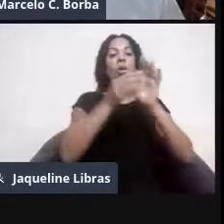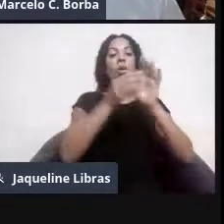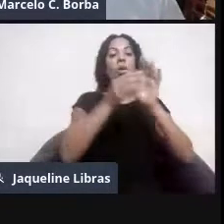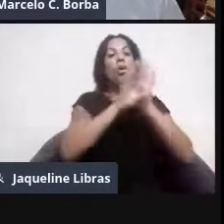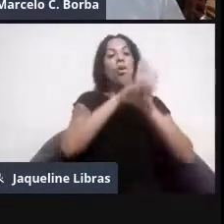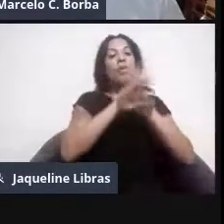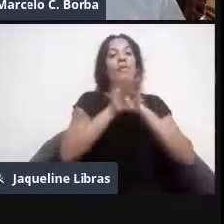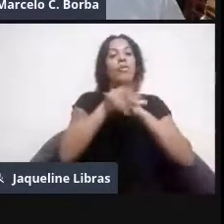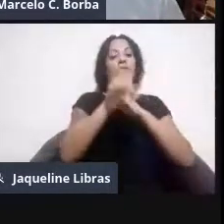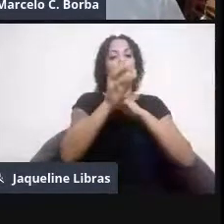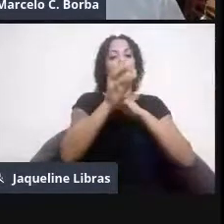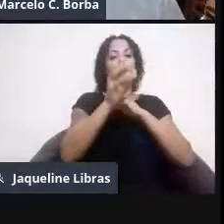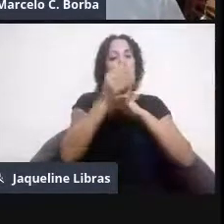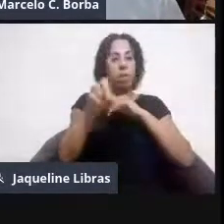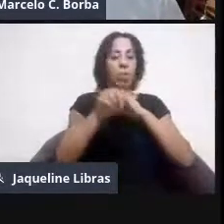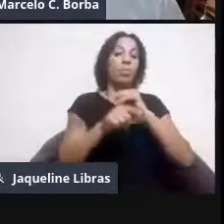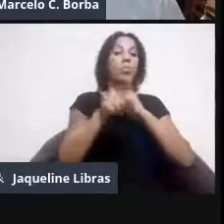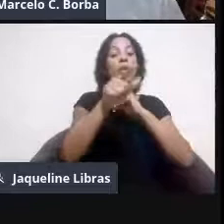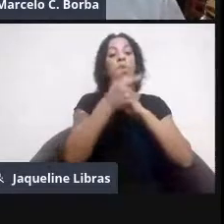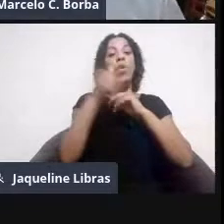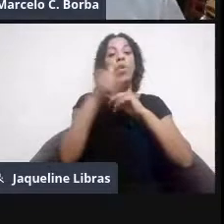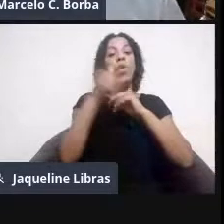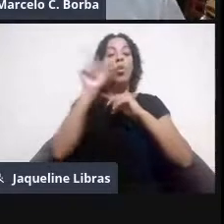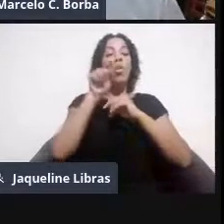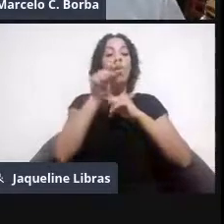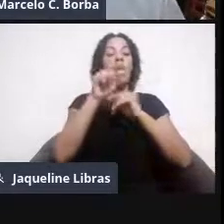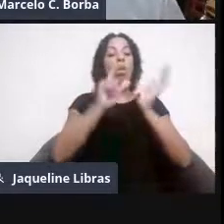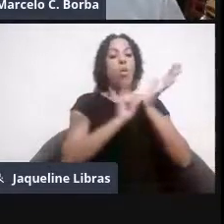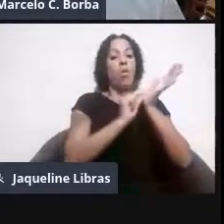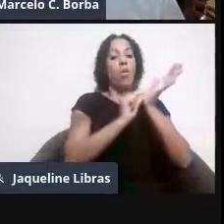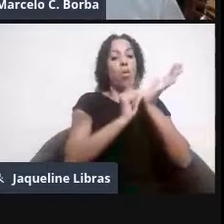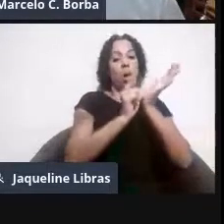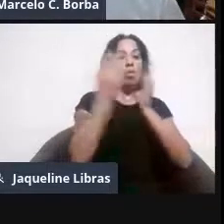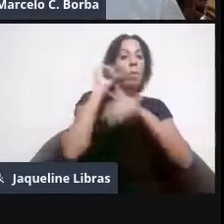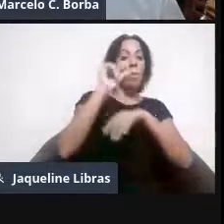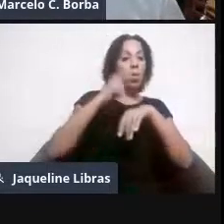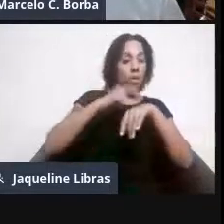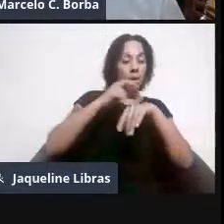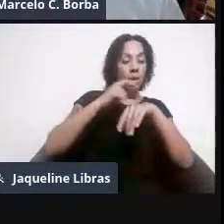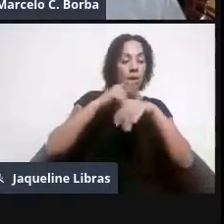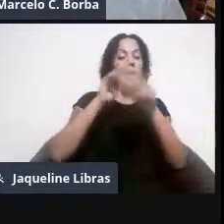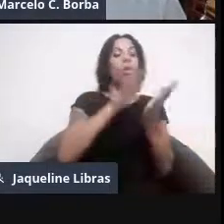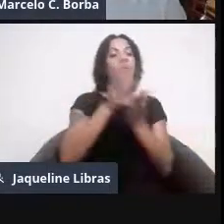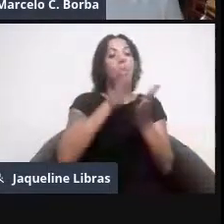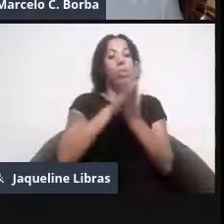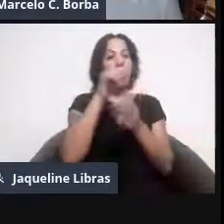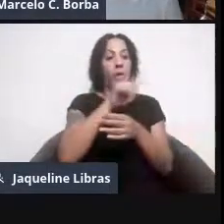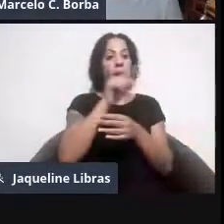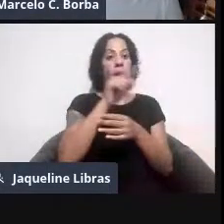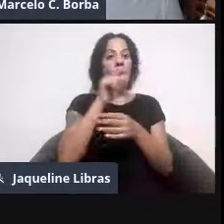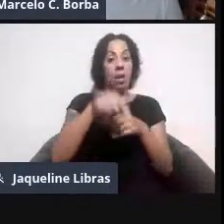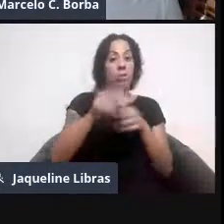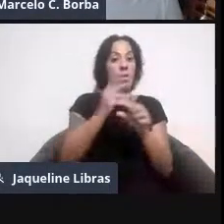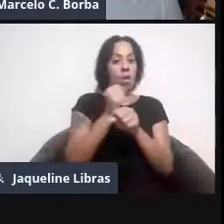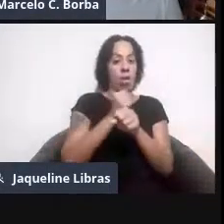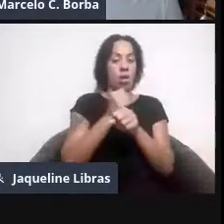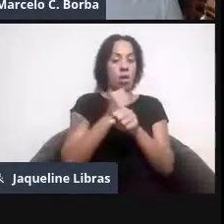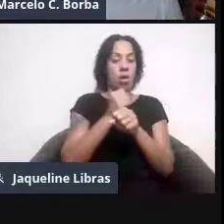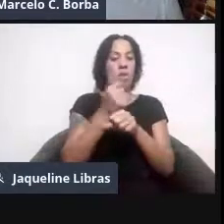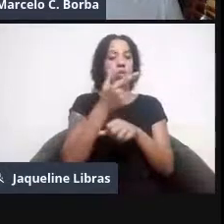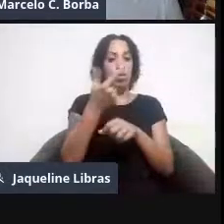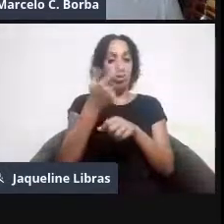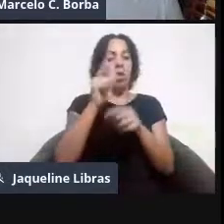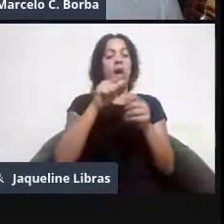função. Aqui, um artigo bem recente que foi publicado esse ano mesmo na